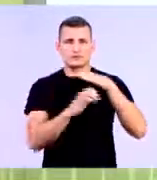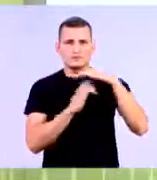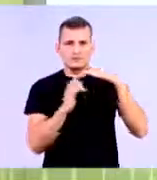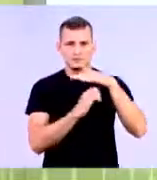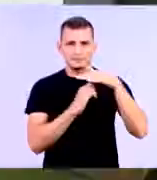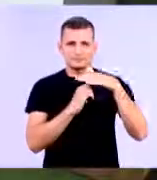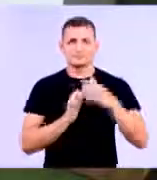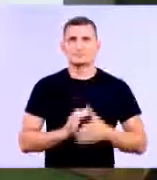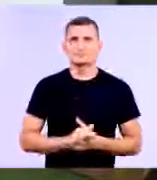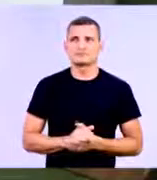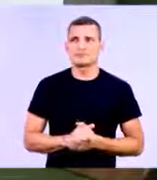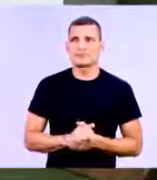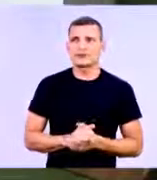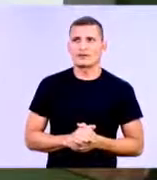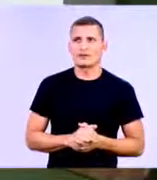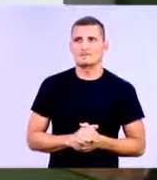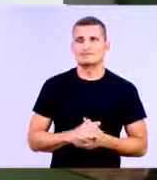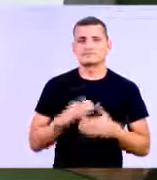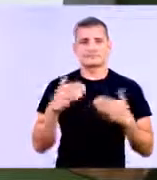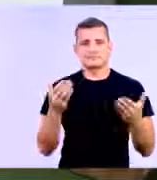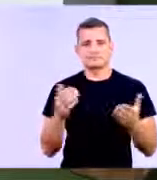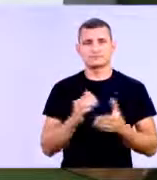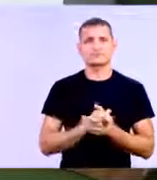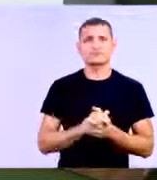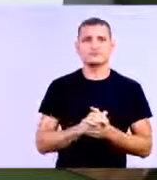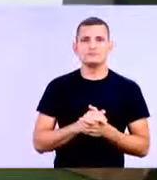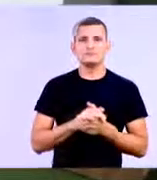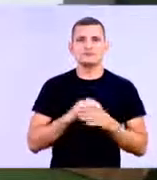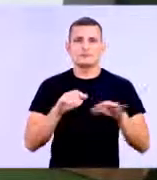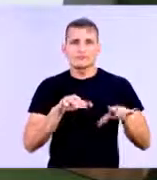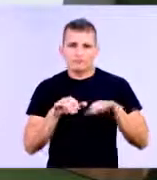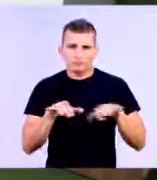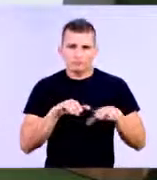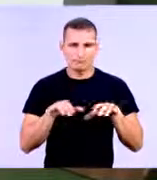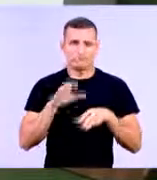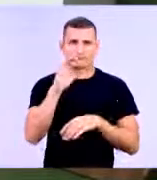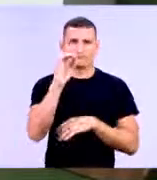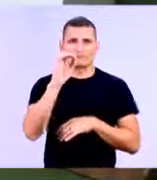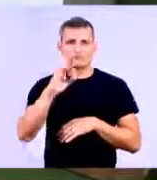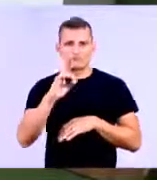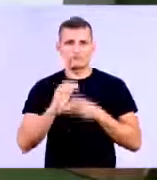Exato. Quando imaginamos a parte da codificação, do desenvolvimento do software,